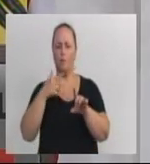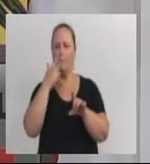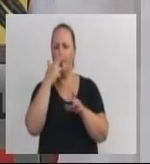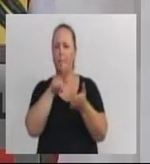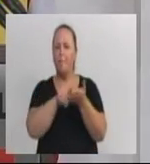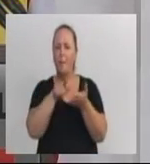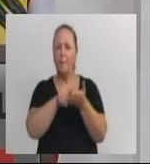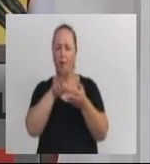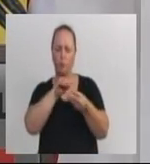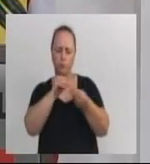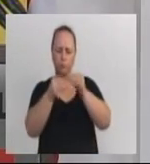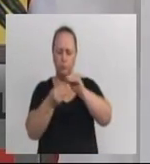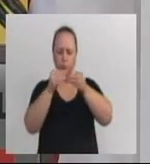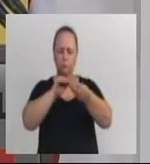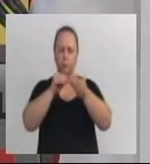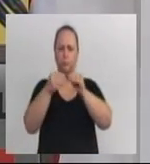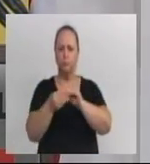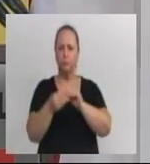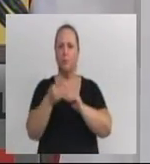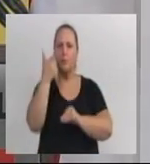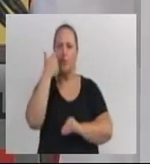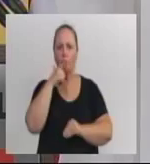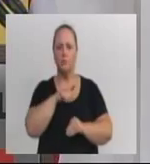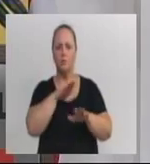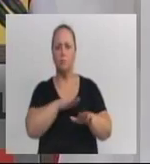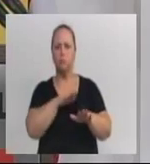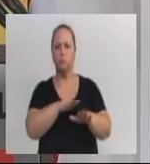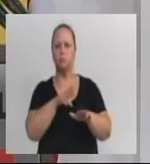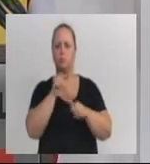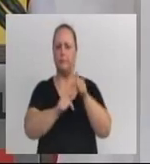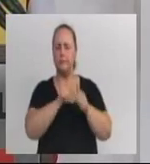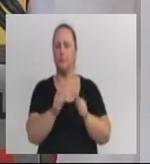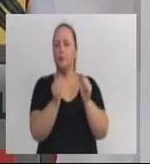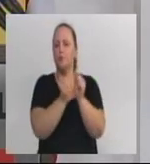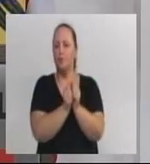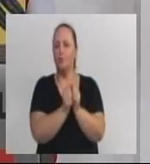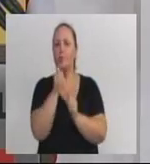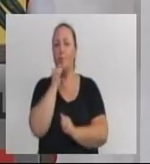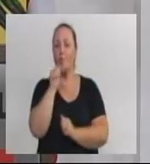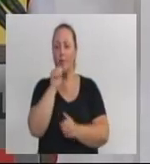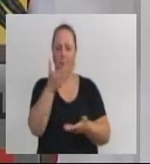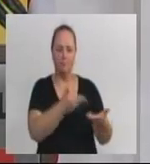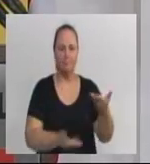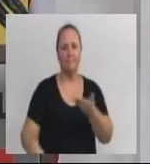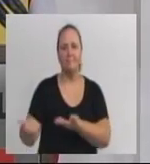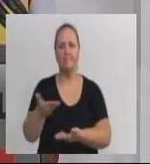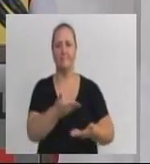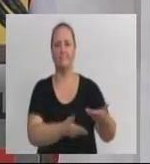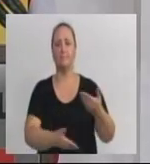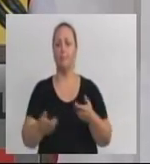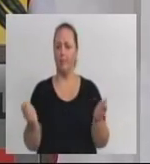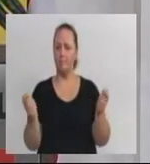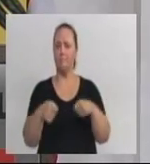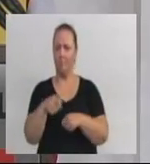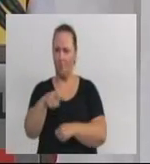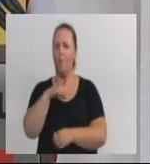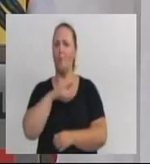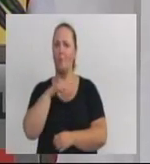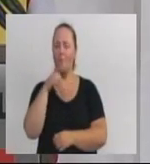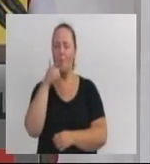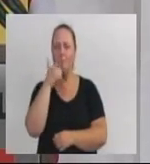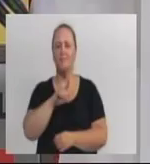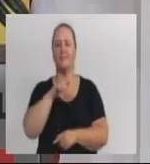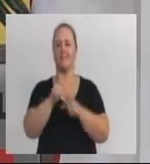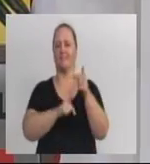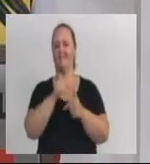e a gente está se movimentando com outras mulheres, com pessoas que têm suas potencialidades. E isso é